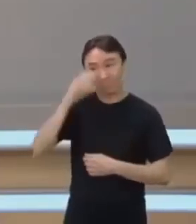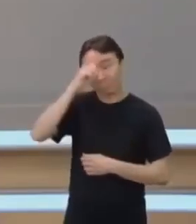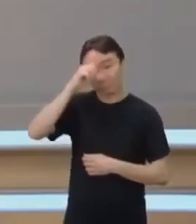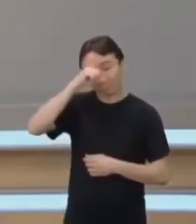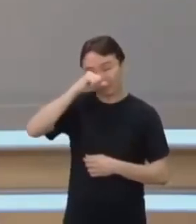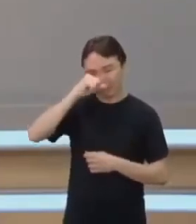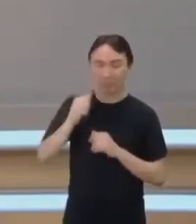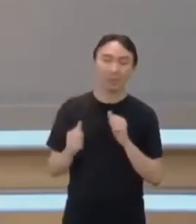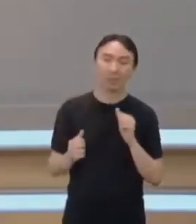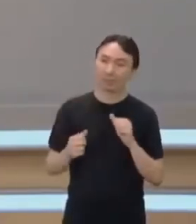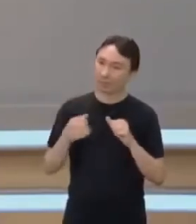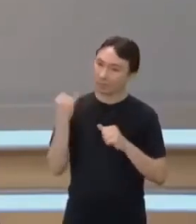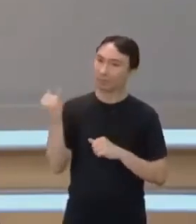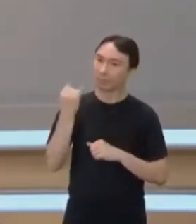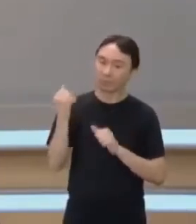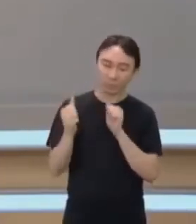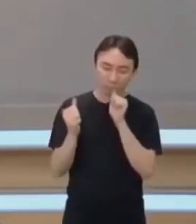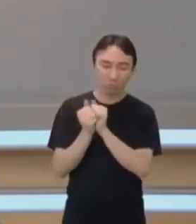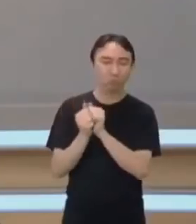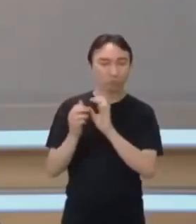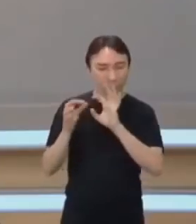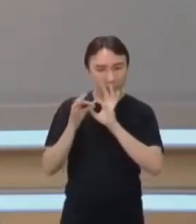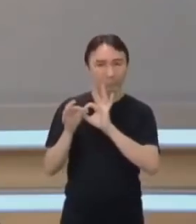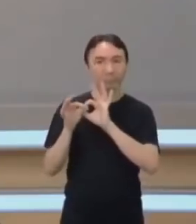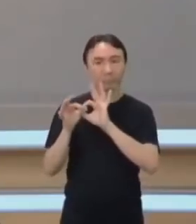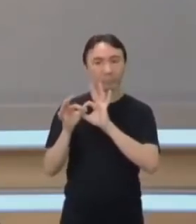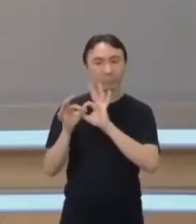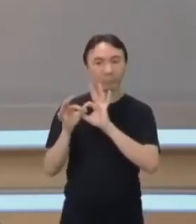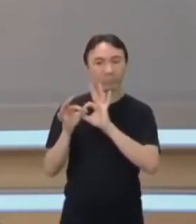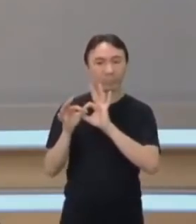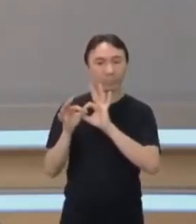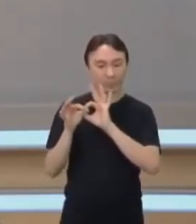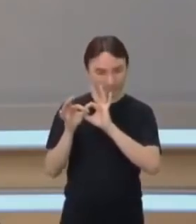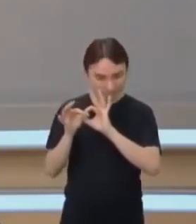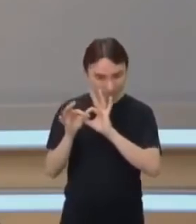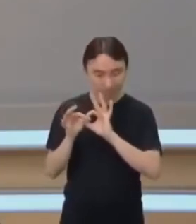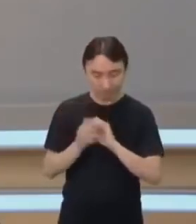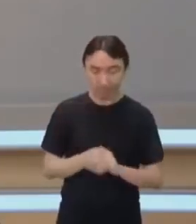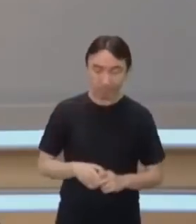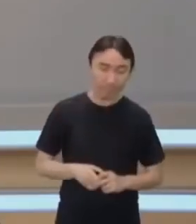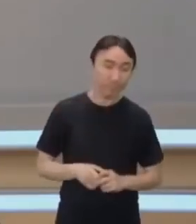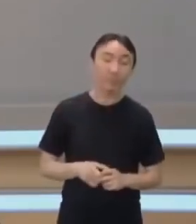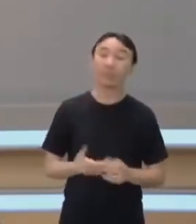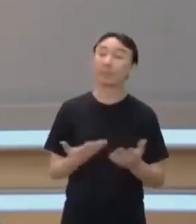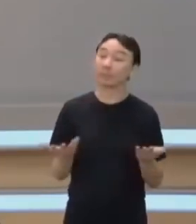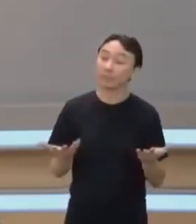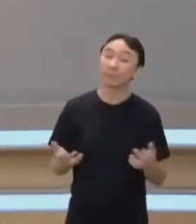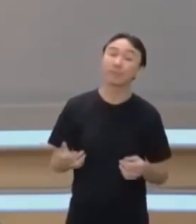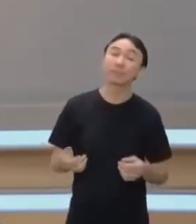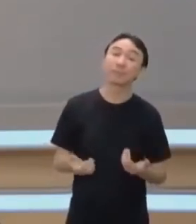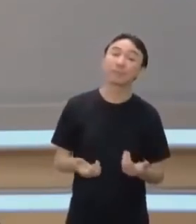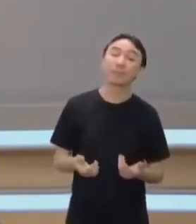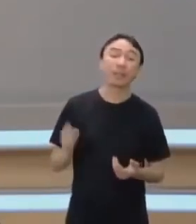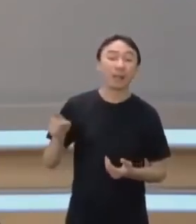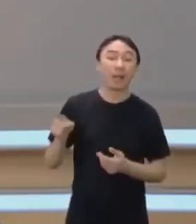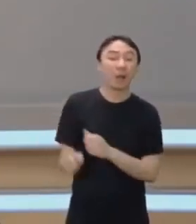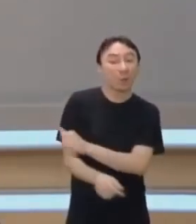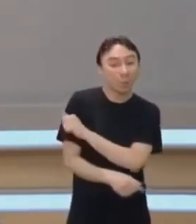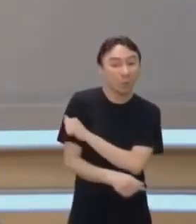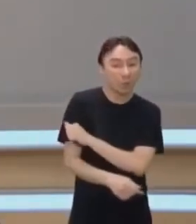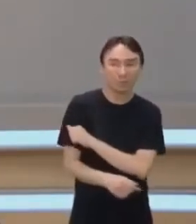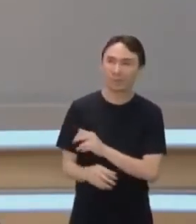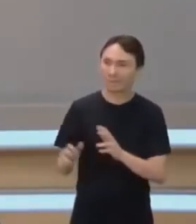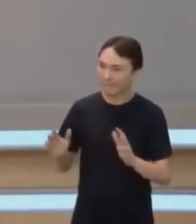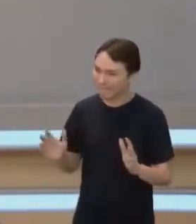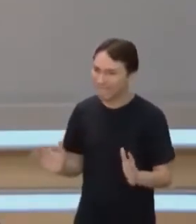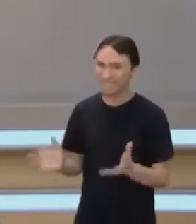bom? Não podem ser trabalhadas de forma isolada. E nós precisamos mobilizar os estudantes para isso,